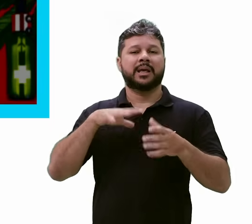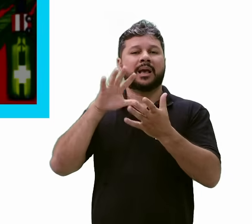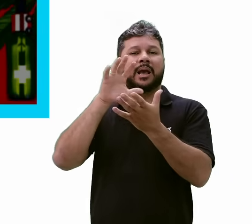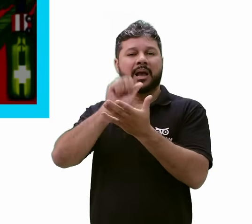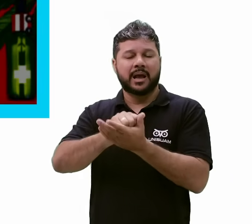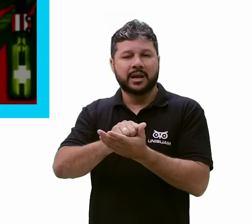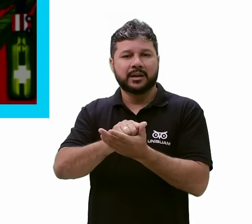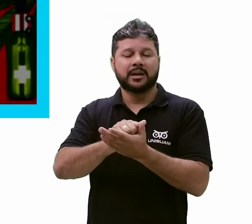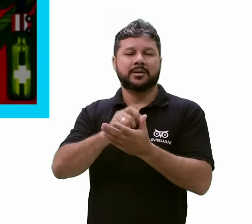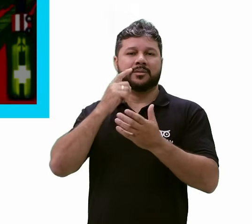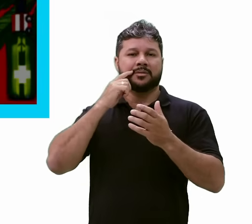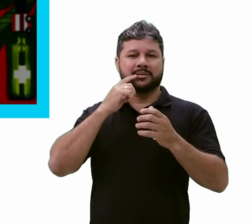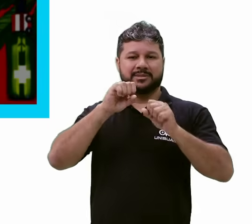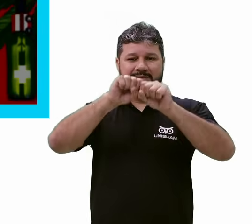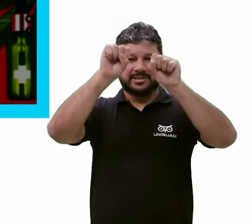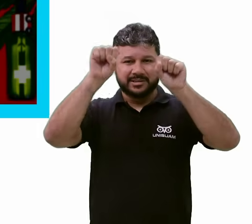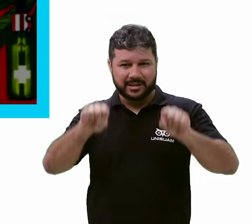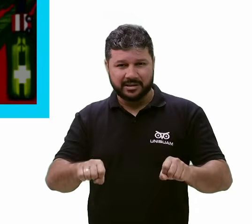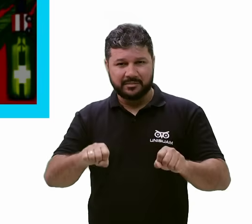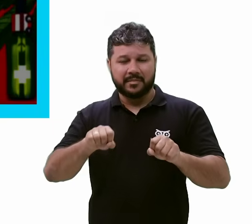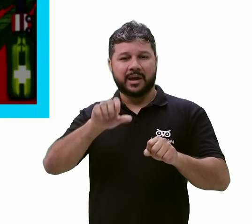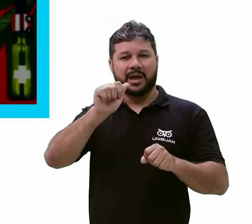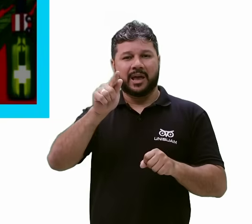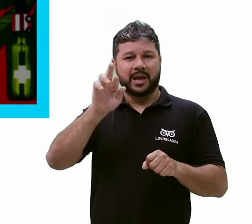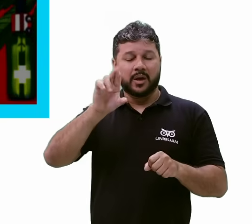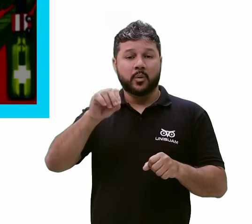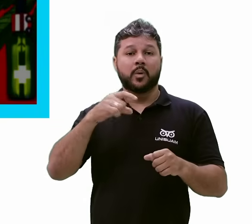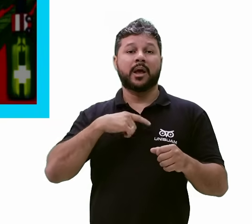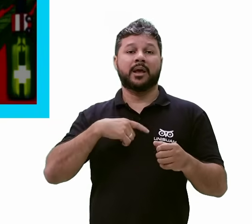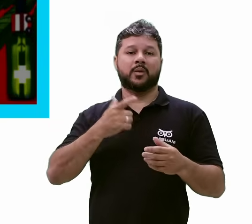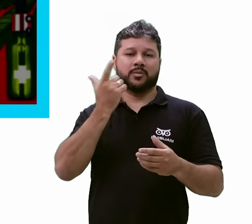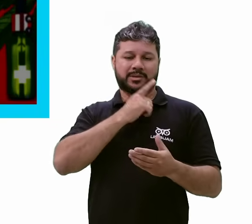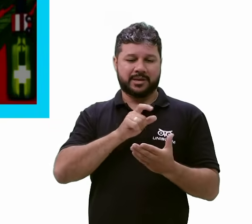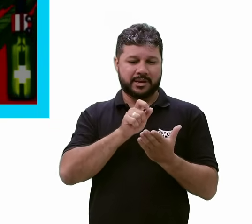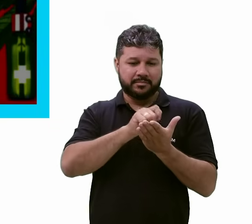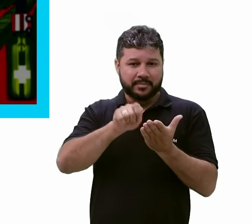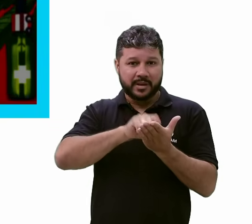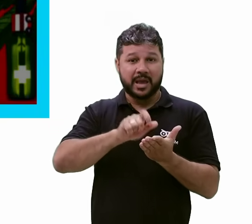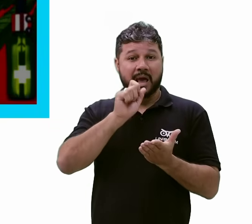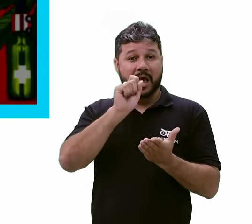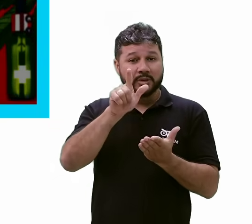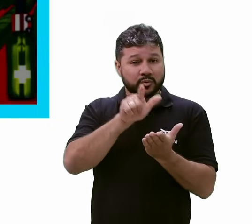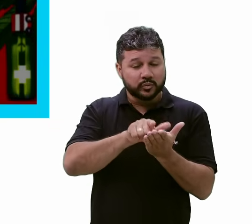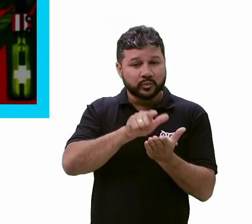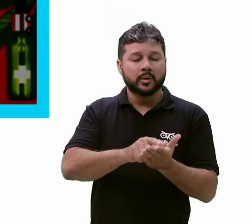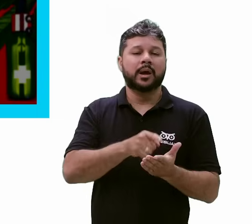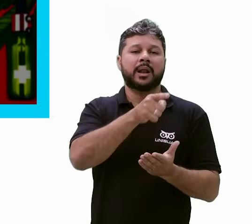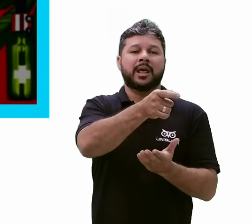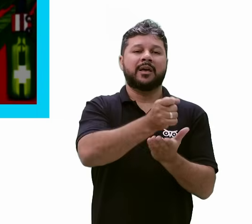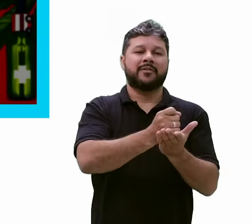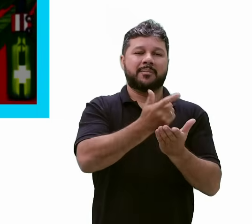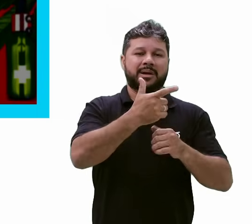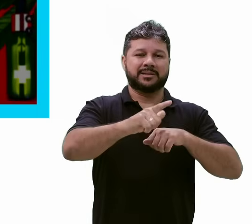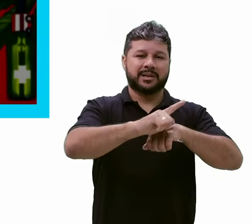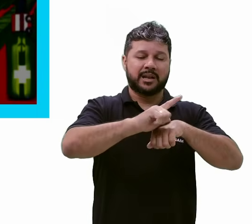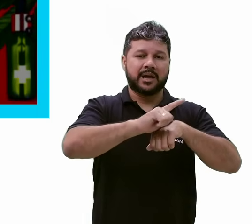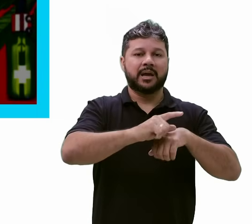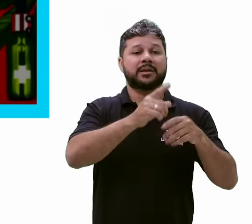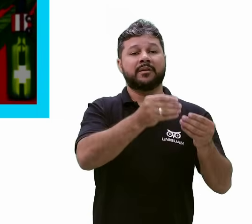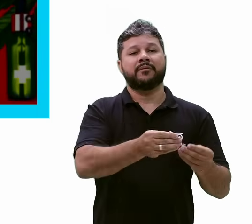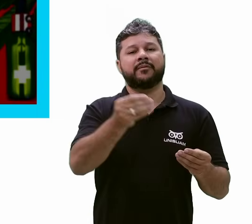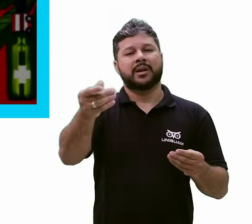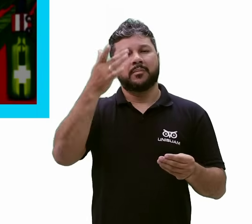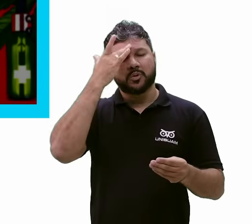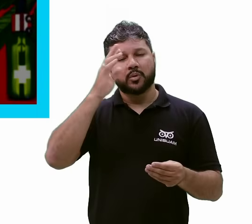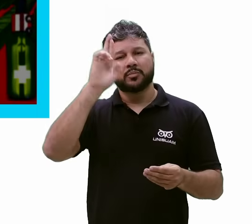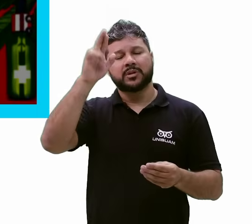um cadastro no Sinteagro, e aí você vai poder ter o seu receituário azul e fazer a prescrição, a farmácia vai receber e vai